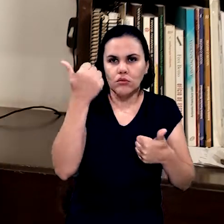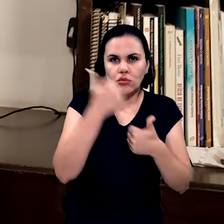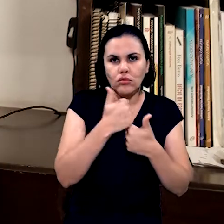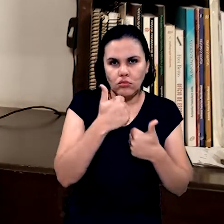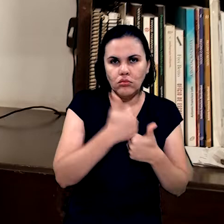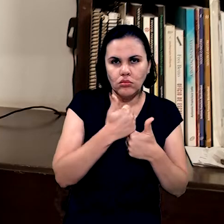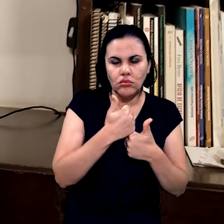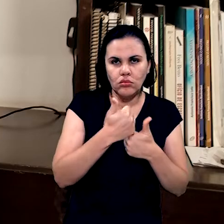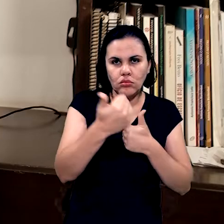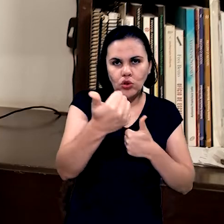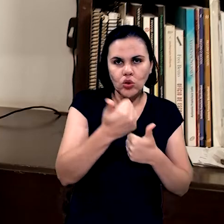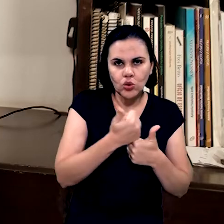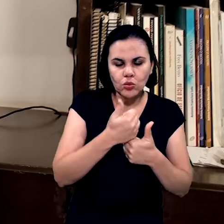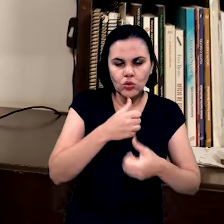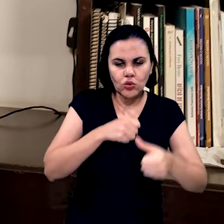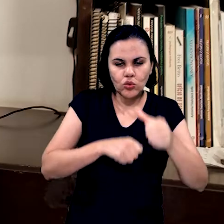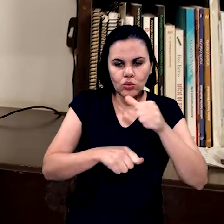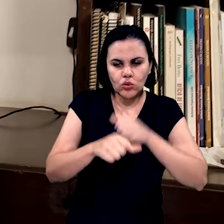transmitindo aí, né,